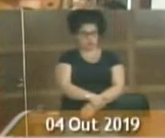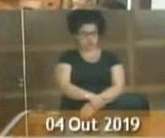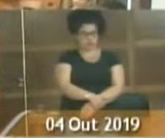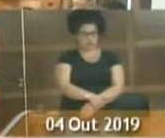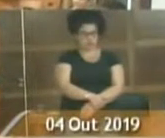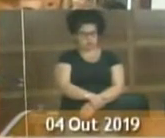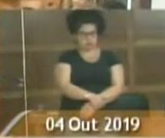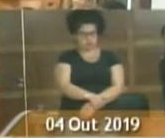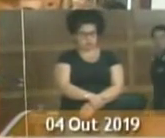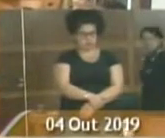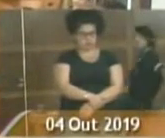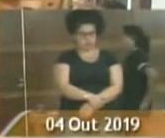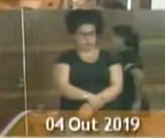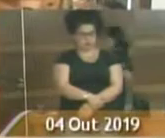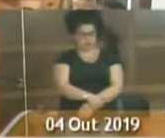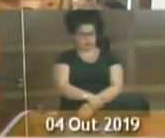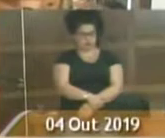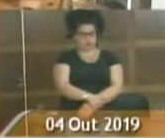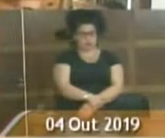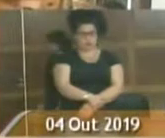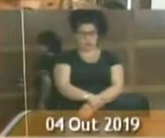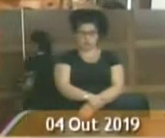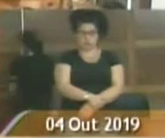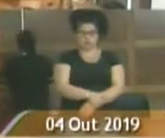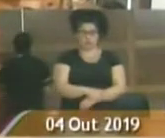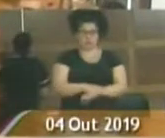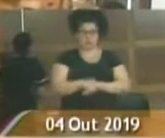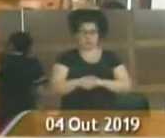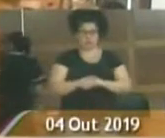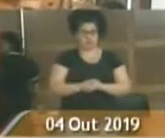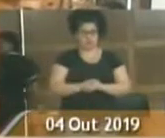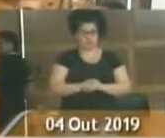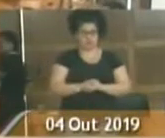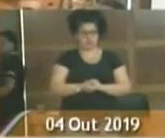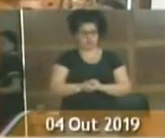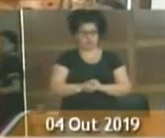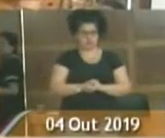Jane, começou a cuidar dele.